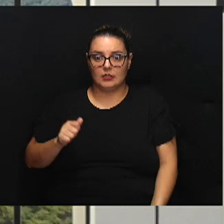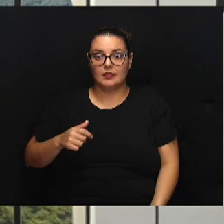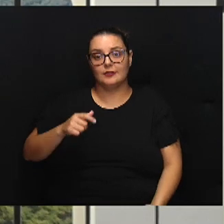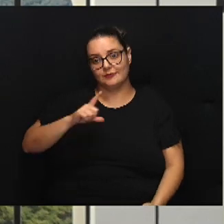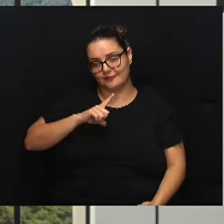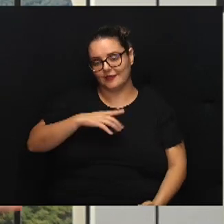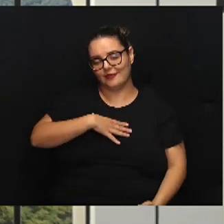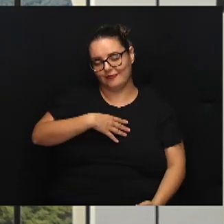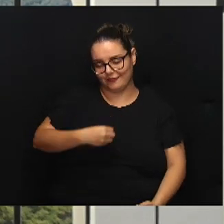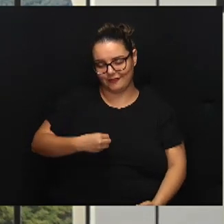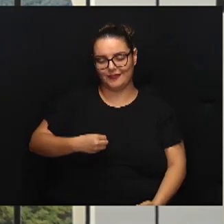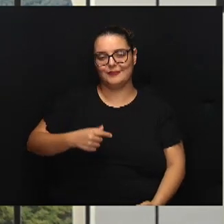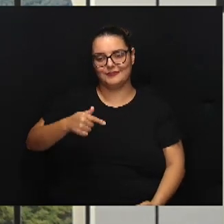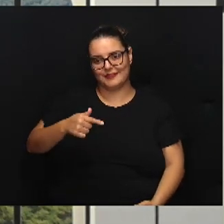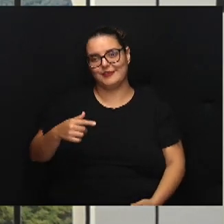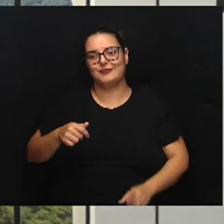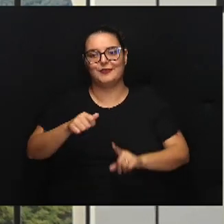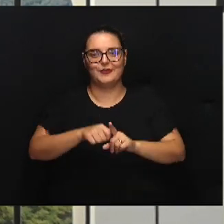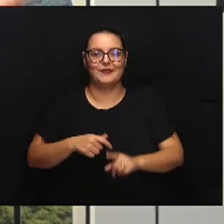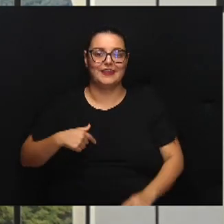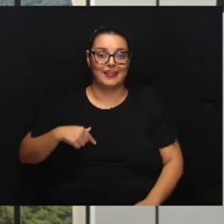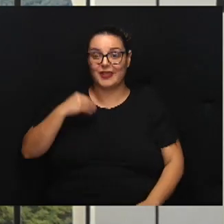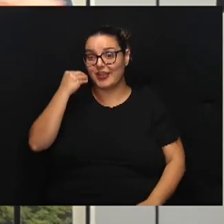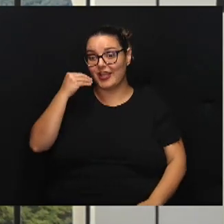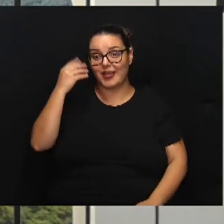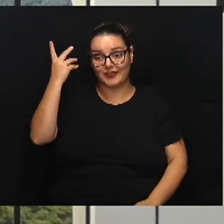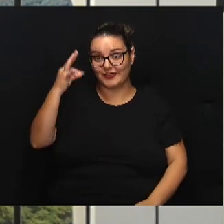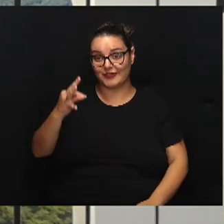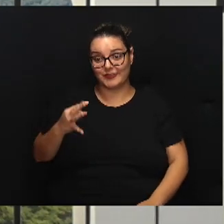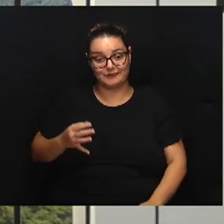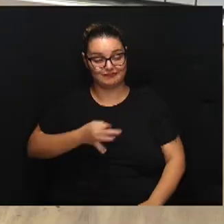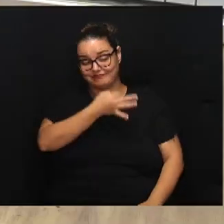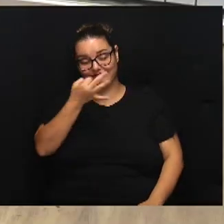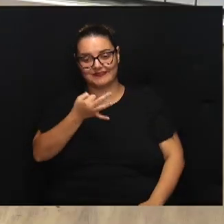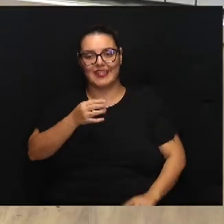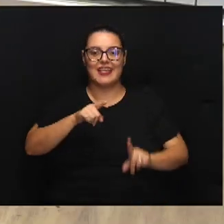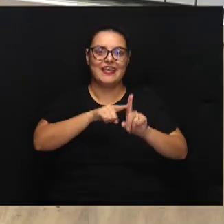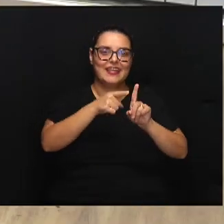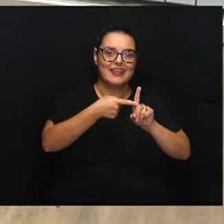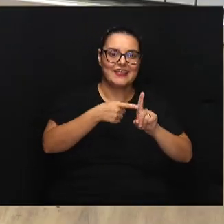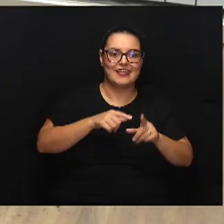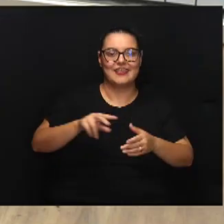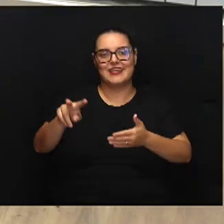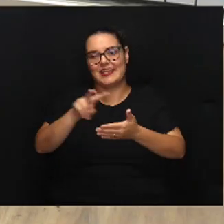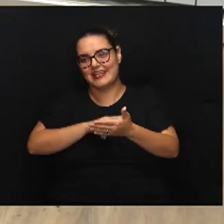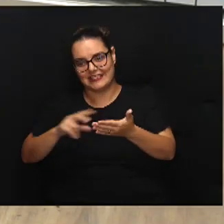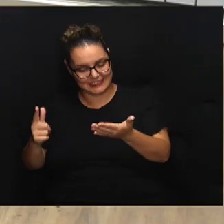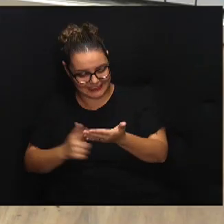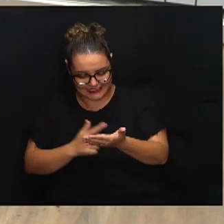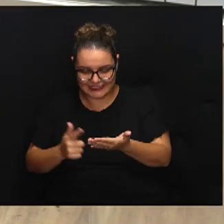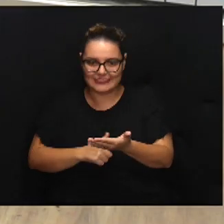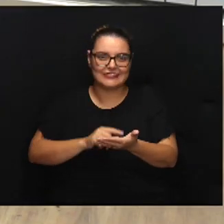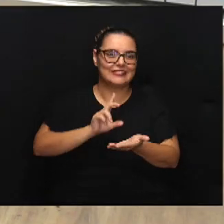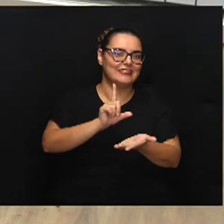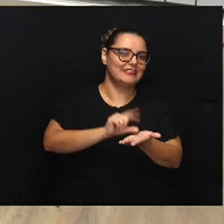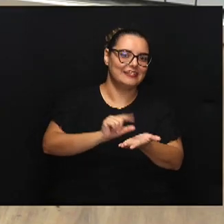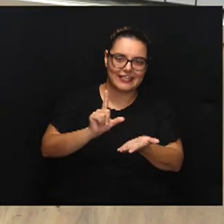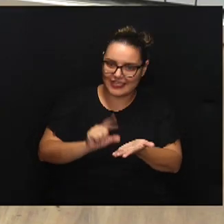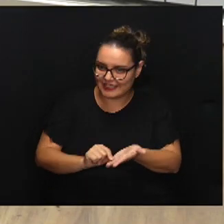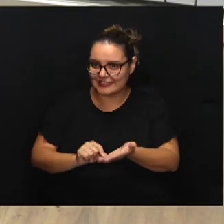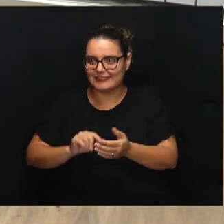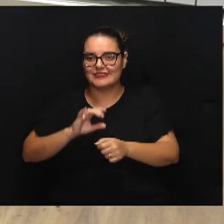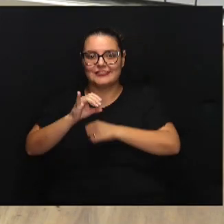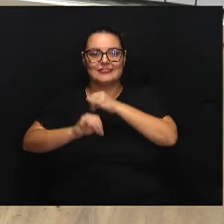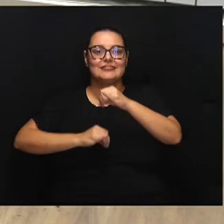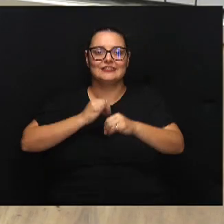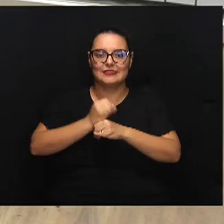né? Então, parte teórica, eu tô craque aqui, porque durante a gestação eu li livro, eu li muitos artigos na internet.